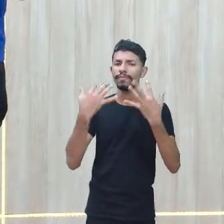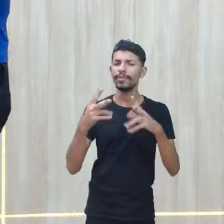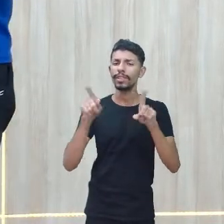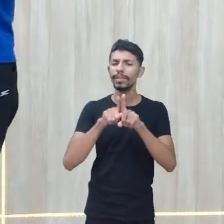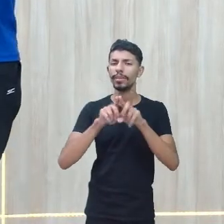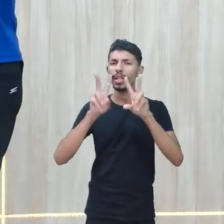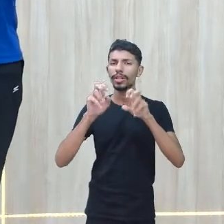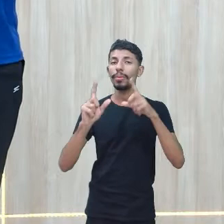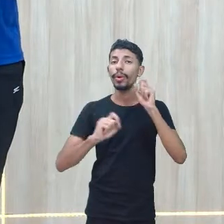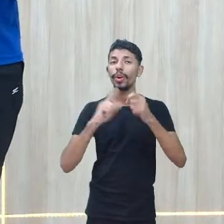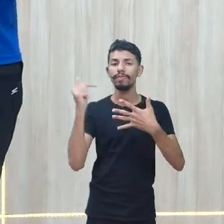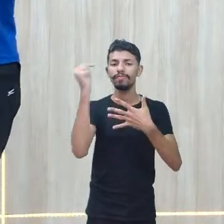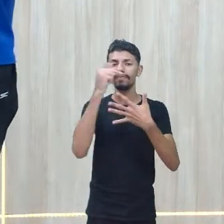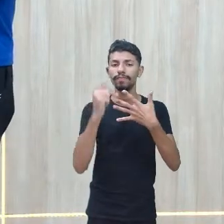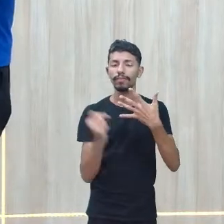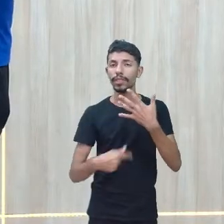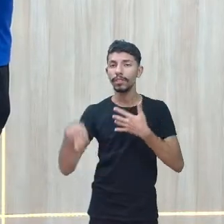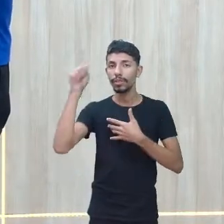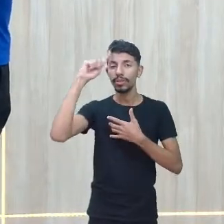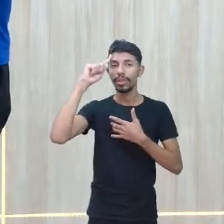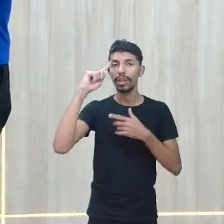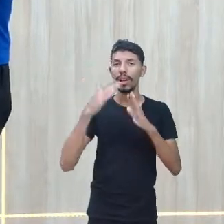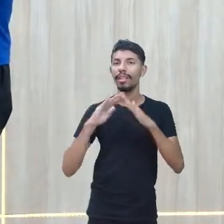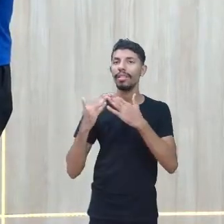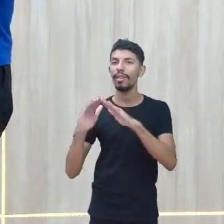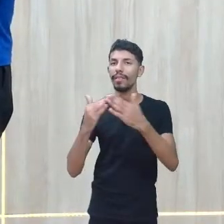do cotidiano da favela.